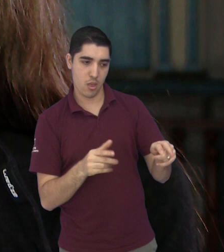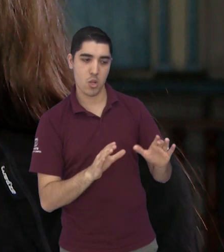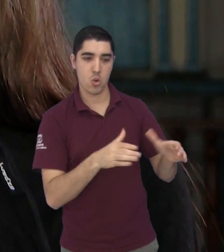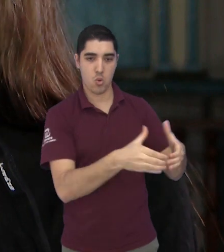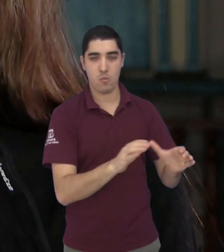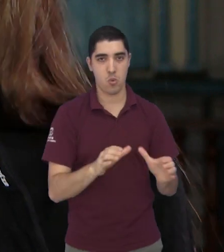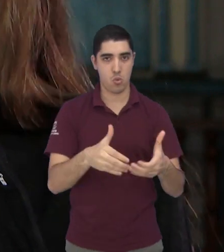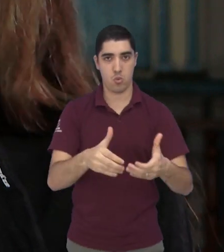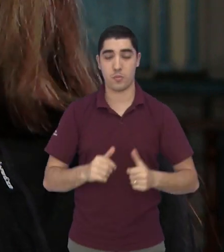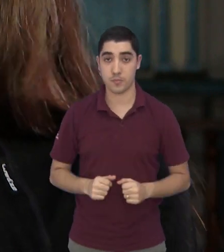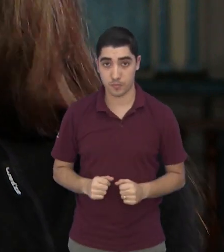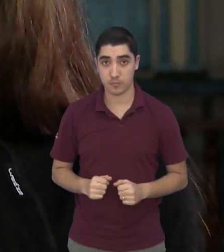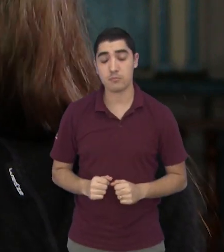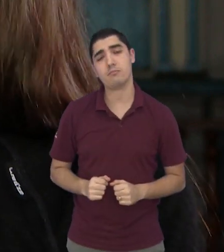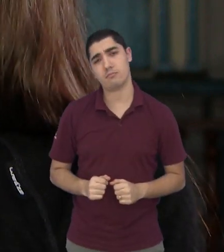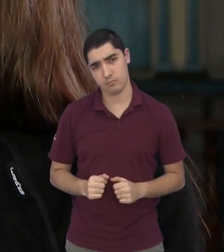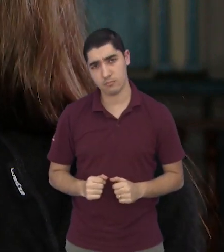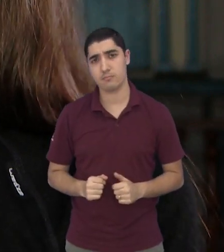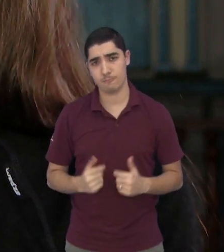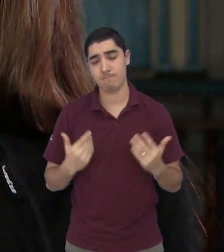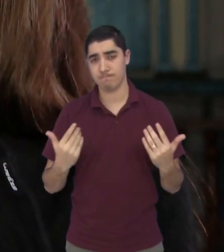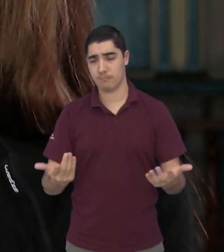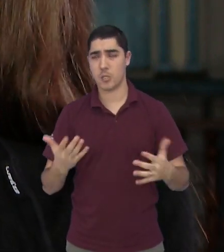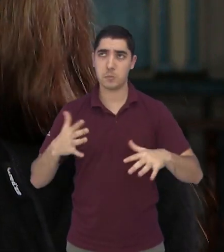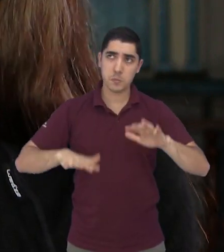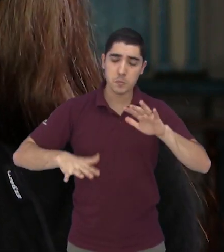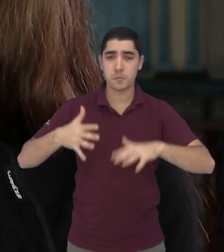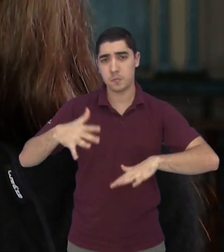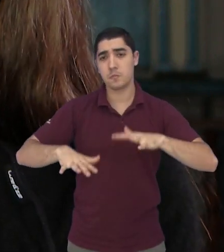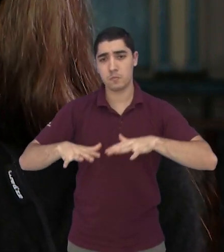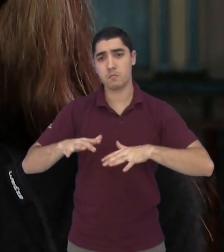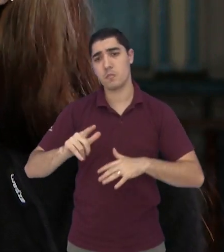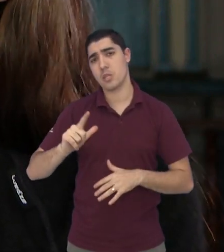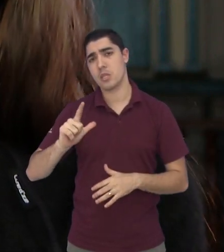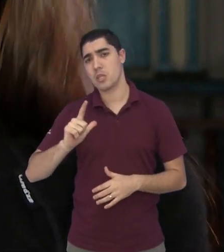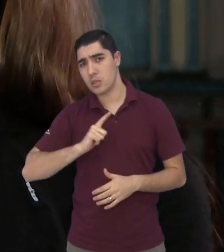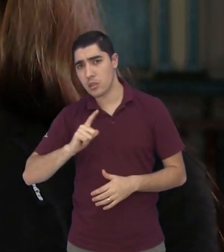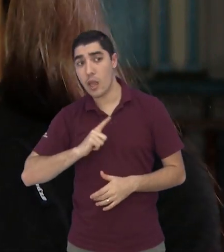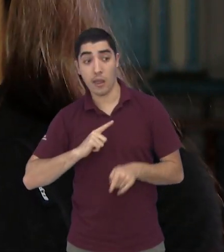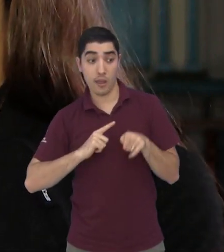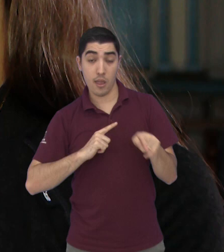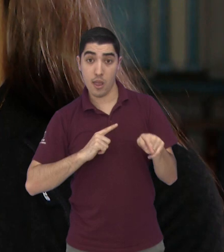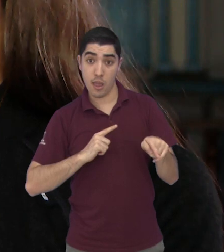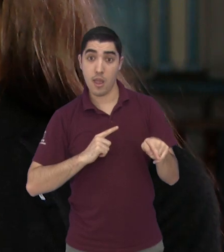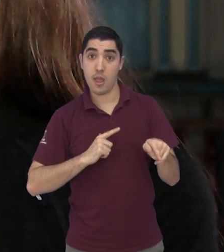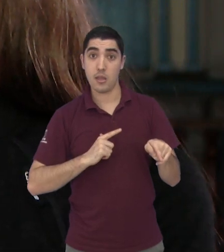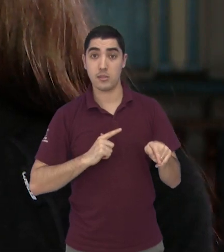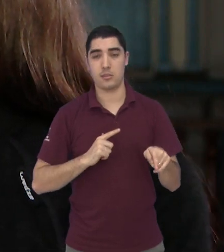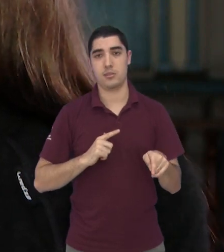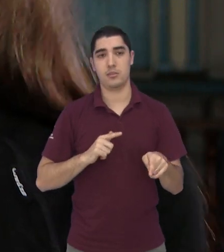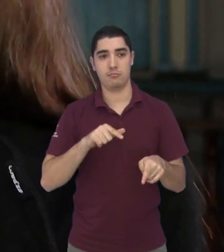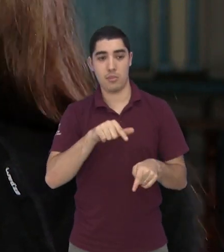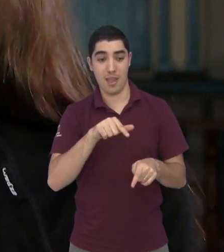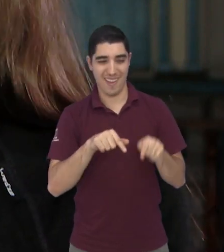irmandades. E muito provavelmente tinha mais renda do que a Irmandade de São